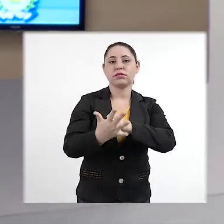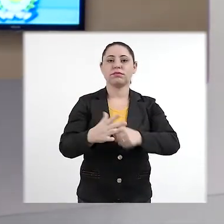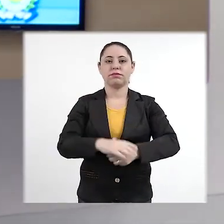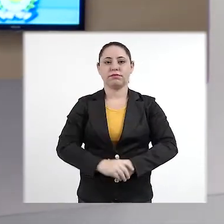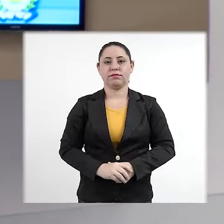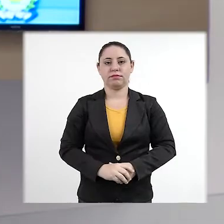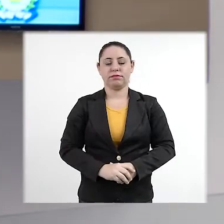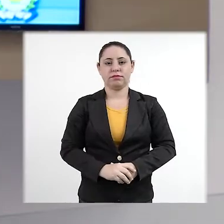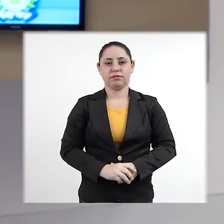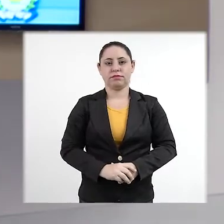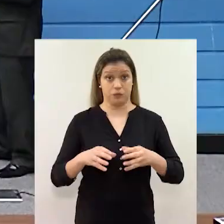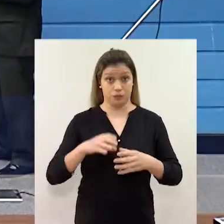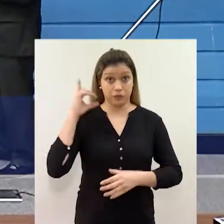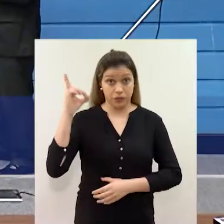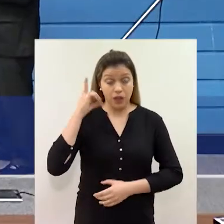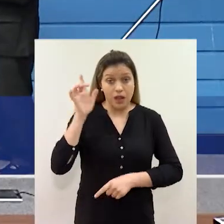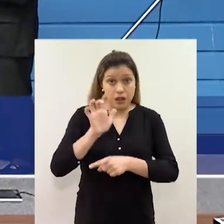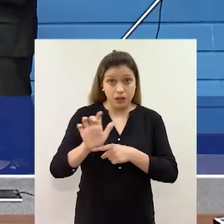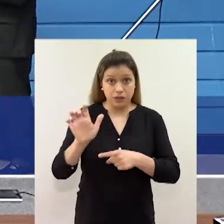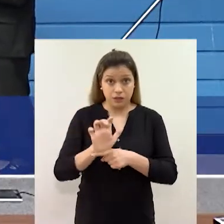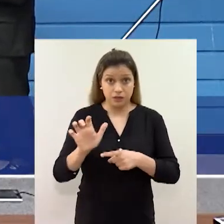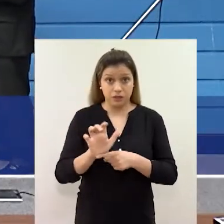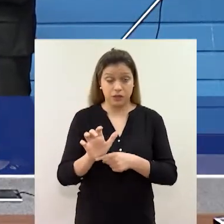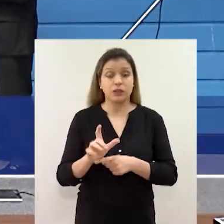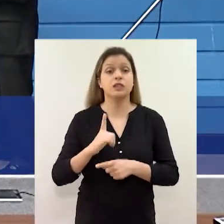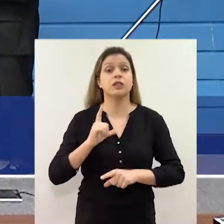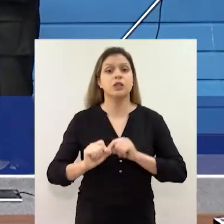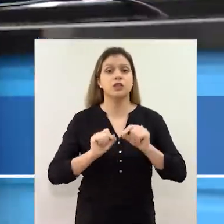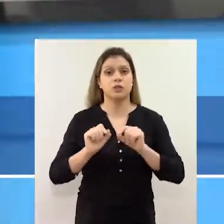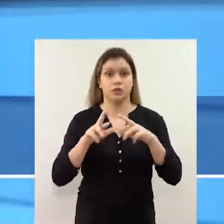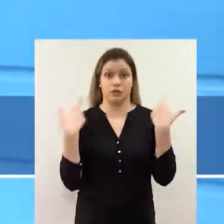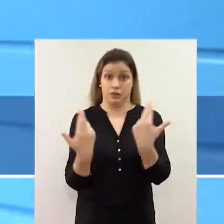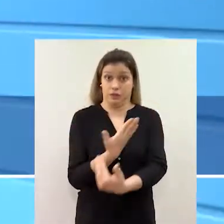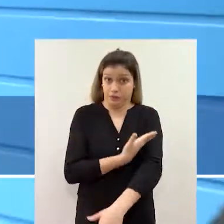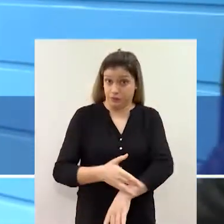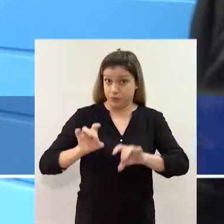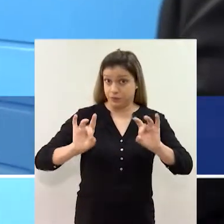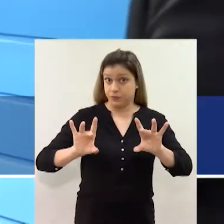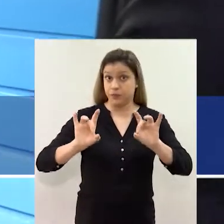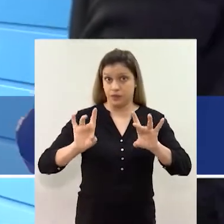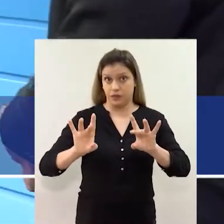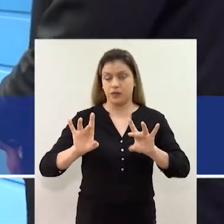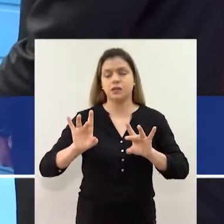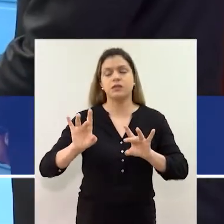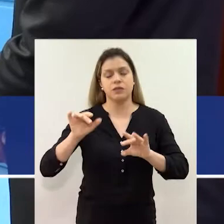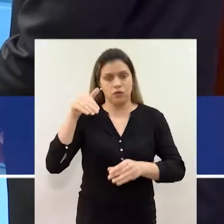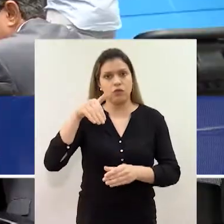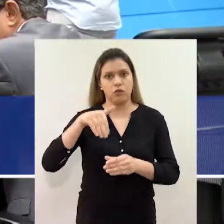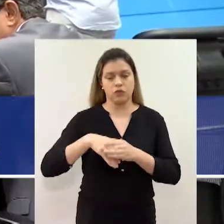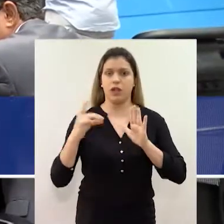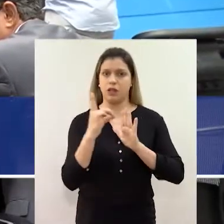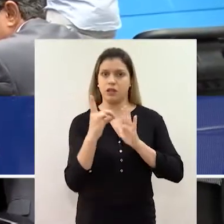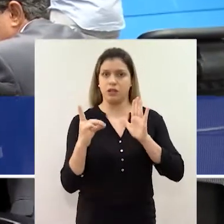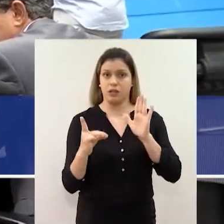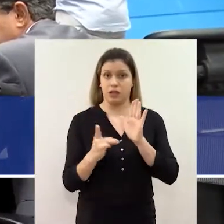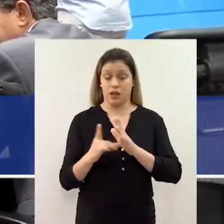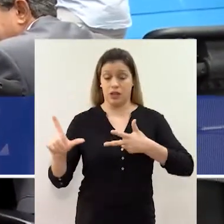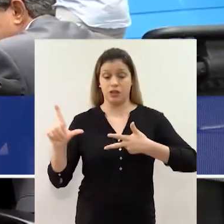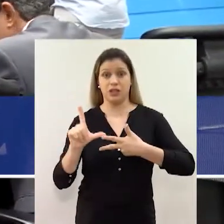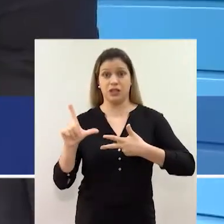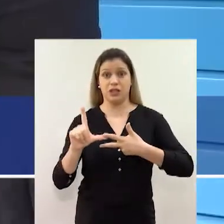à Covid-19. Os deputados estaduais realizaram sessão extraordinária para votar o decreto